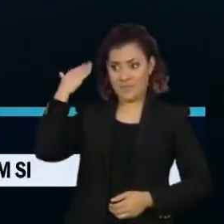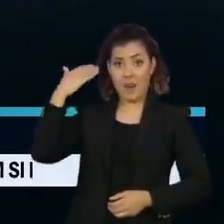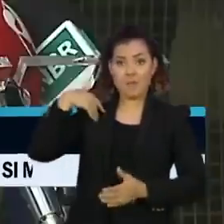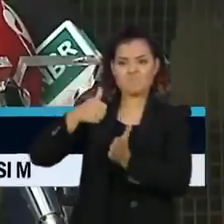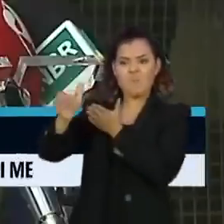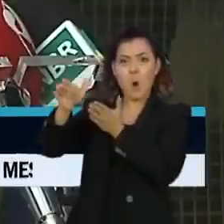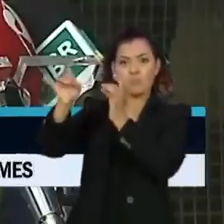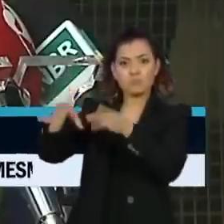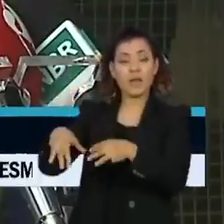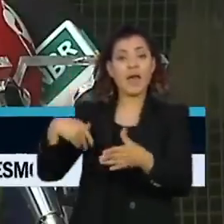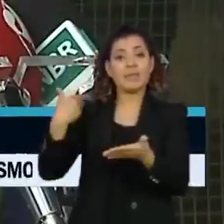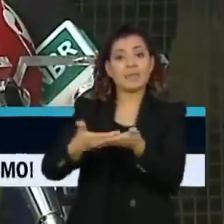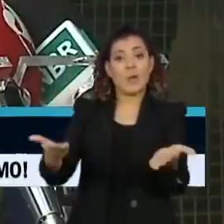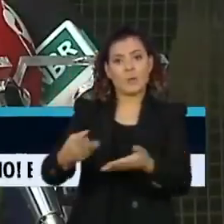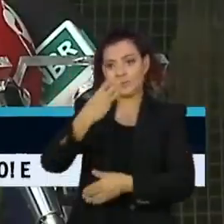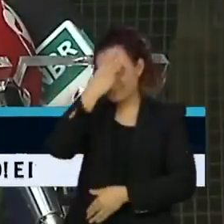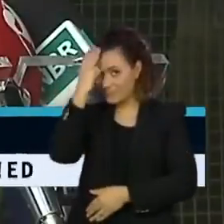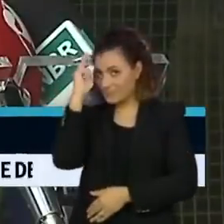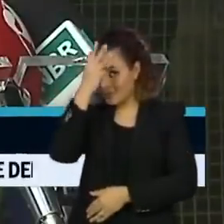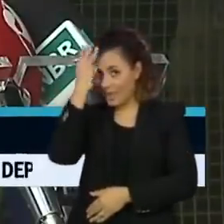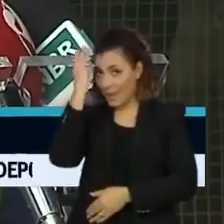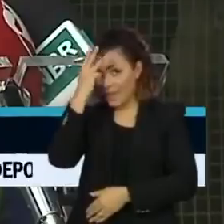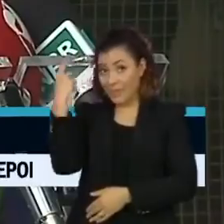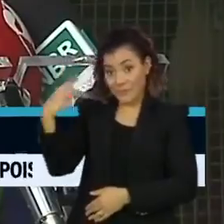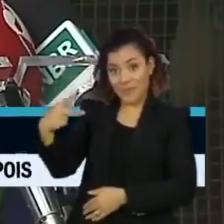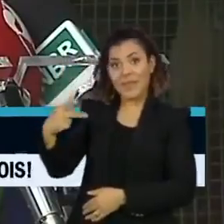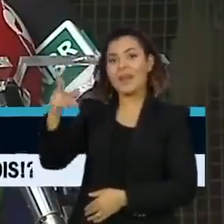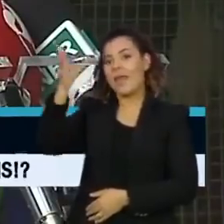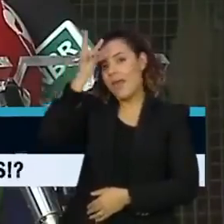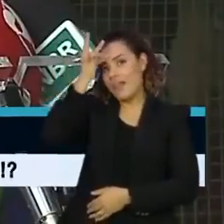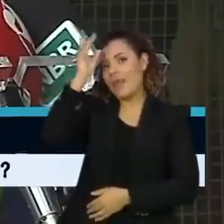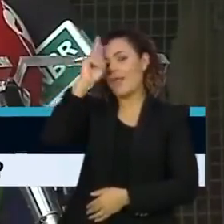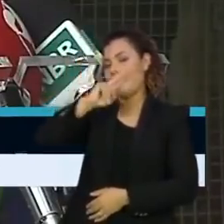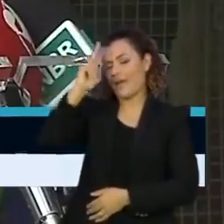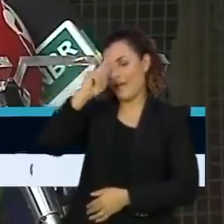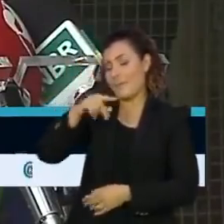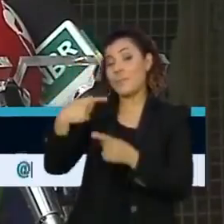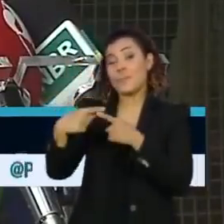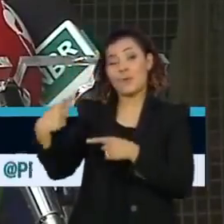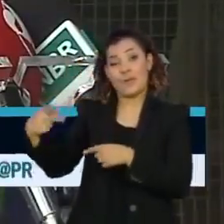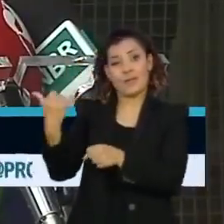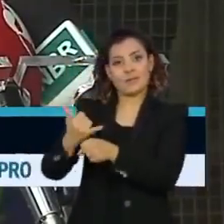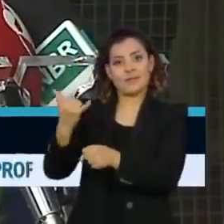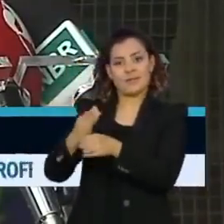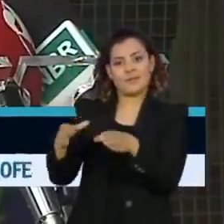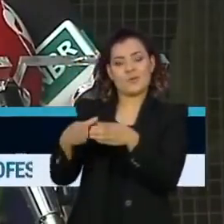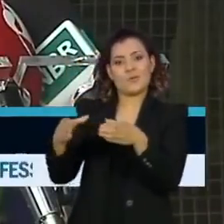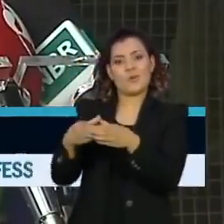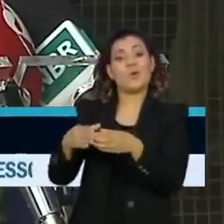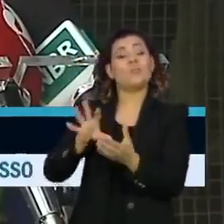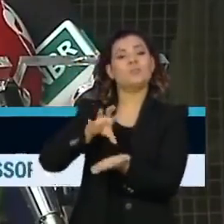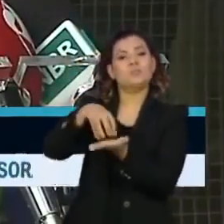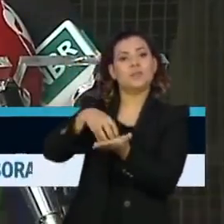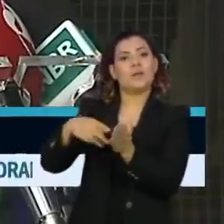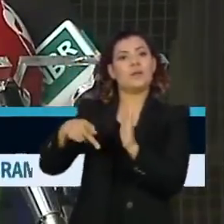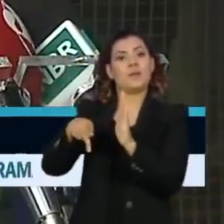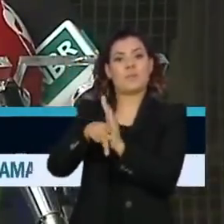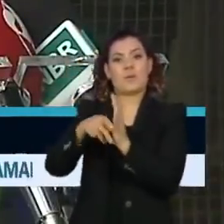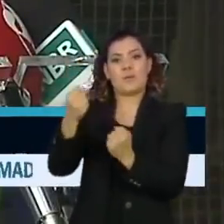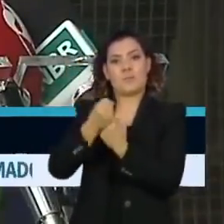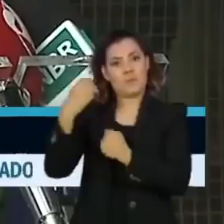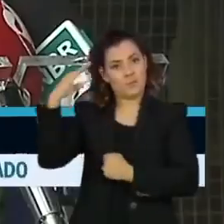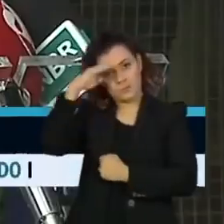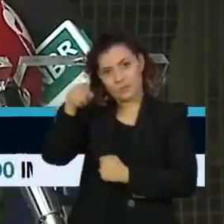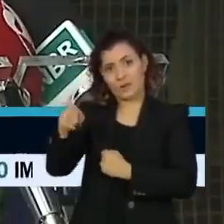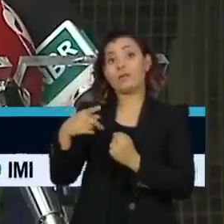ainda hoje. Um deles é o general Augusto Heleno. O atual ministro-chefe do Gabinete de Segurança Institucional de Bolsonaro